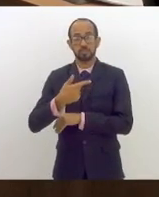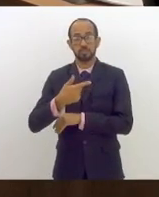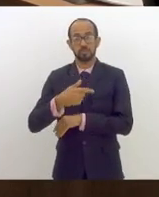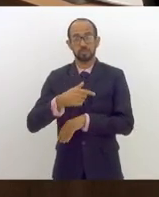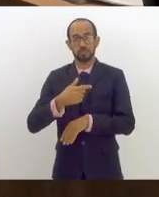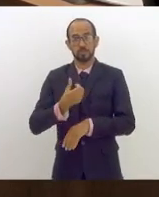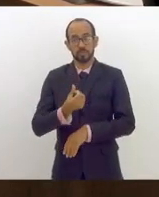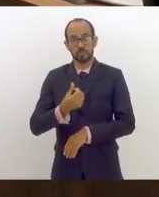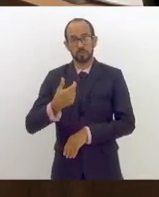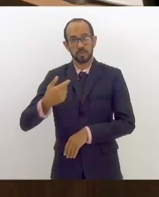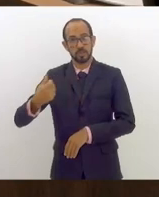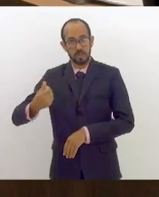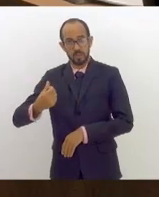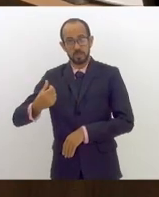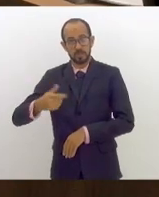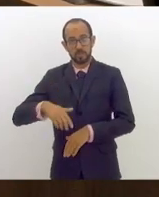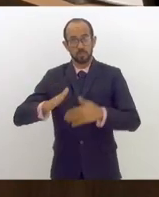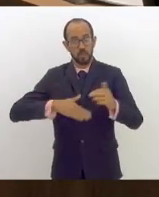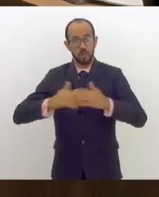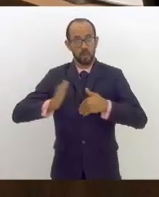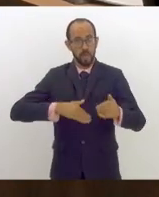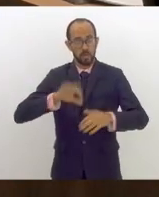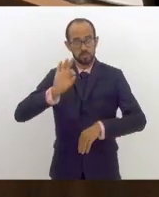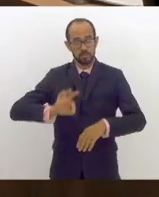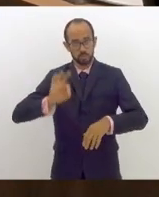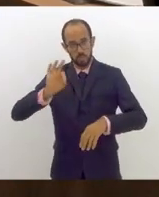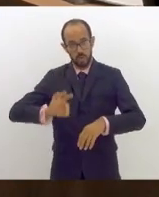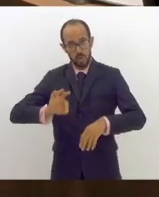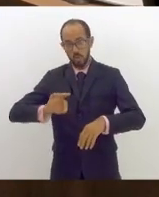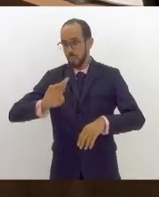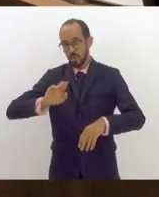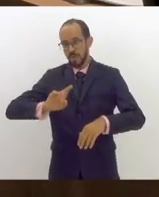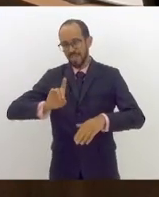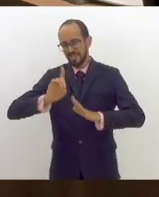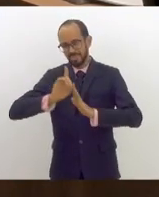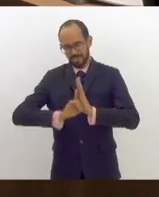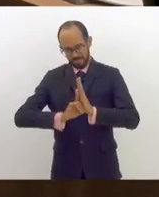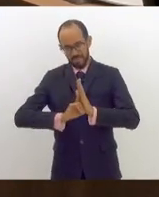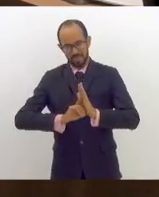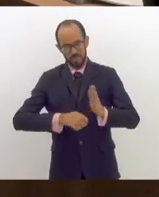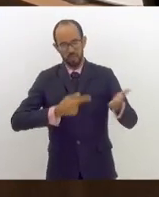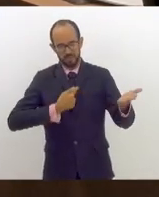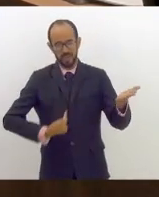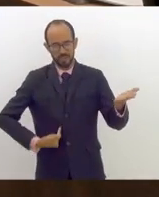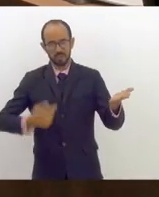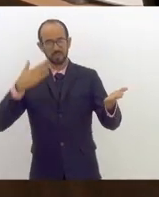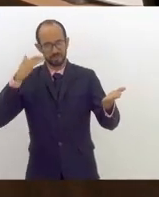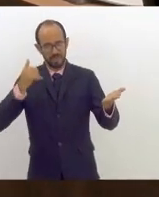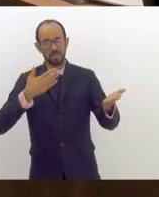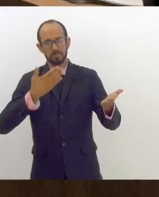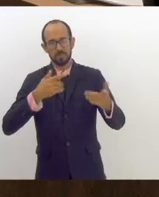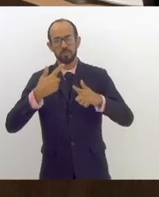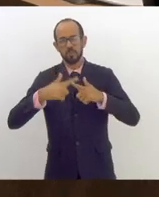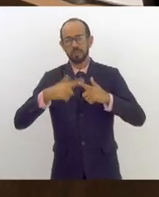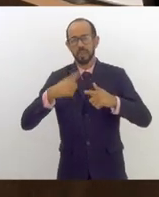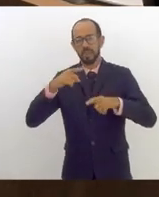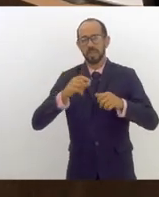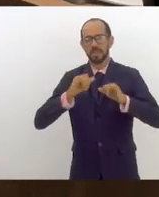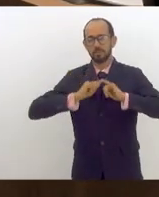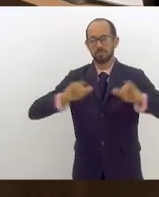que tá ali você tem que fazer projeto de lei não decreto e tanto ele sabe senhor presidente que ele mentiu esse decreto